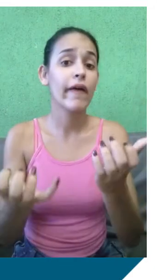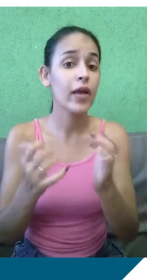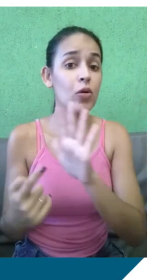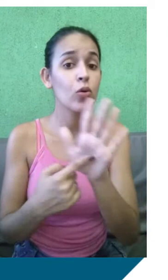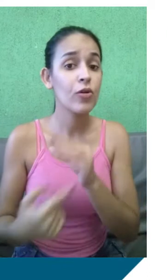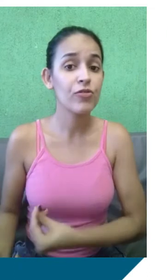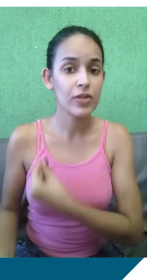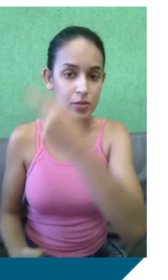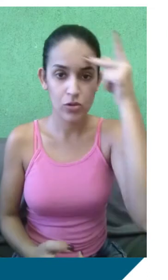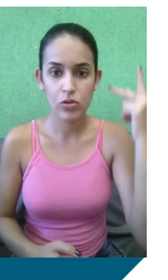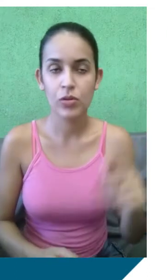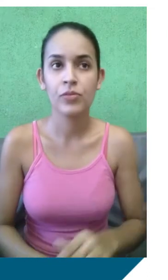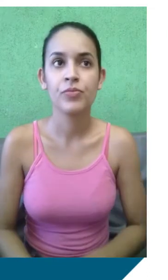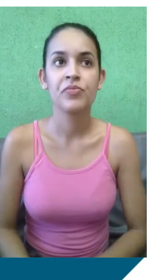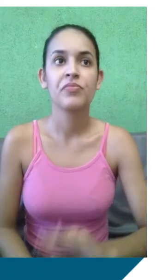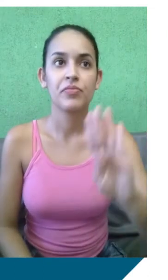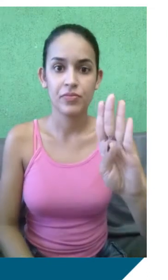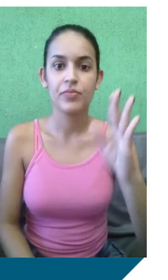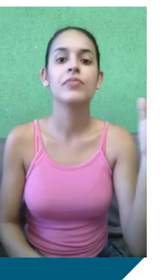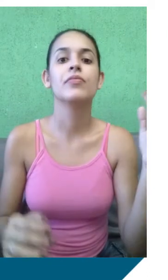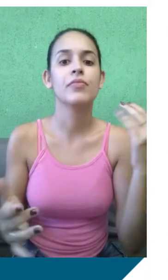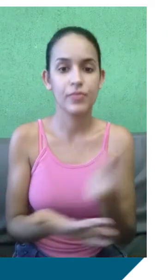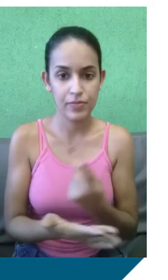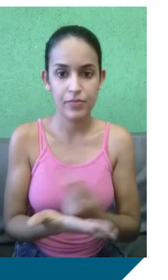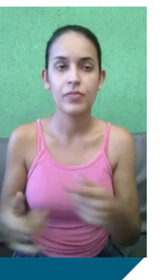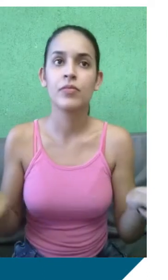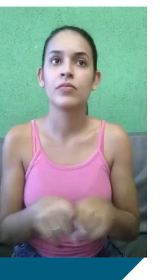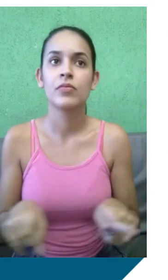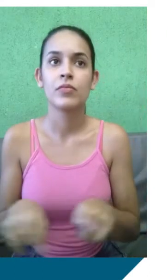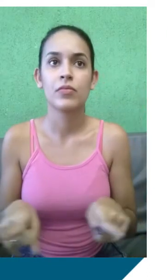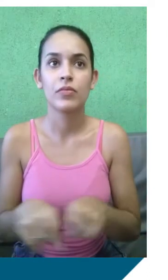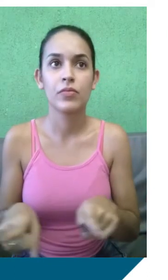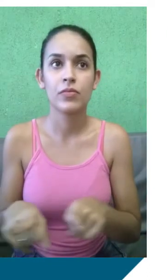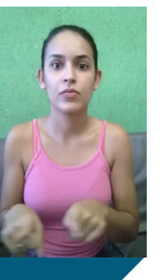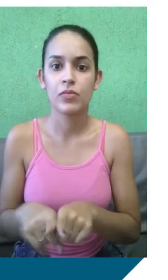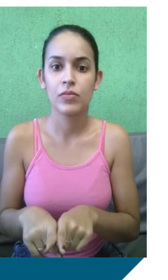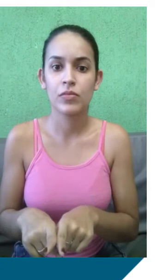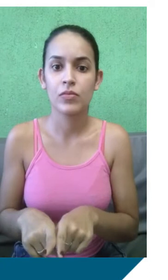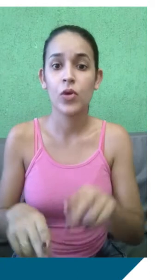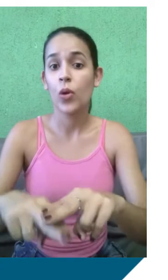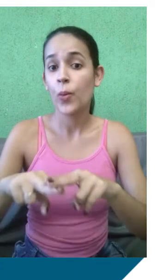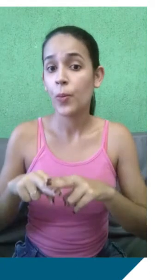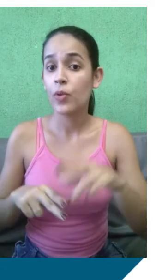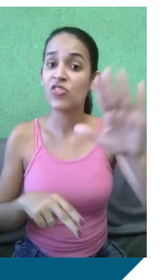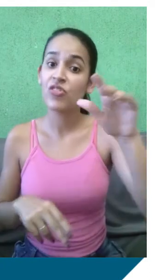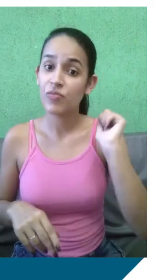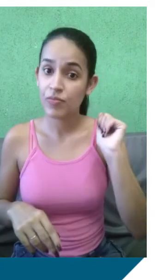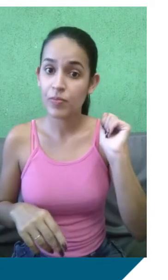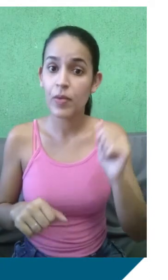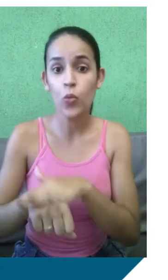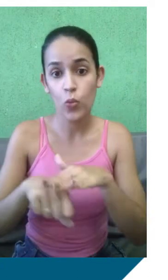vida de uma pessoa. Da mesma forma, a B é errada, porque trazer o depoimento da filha